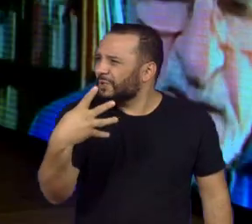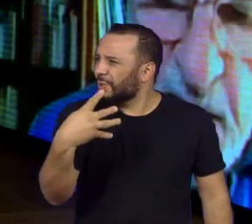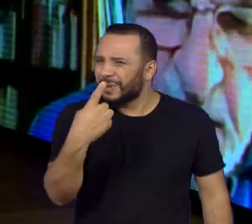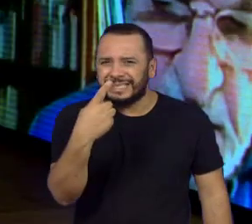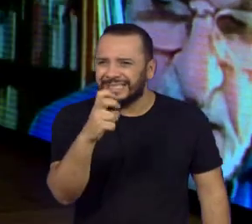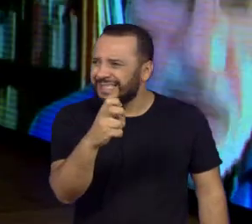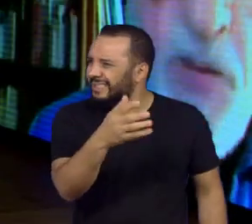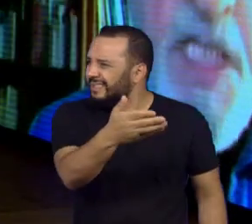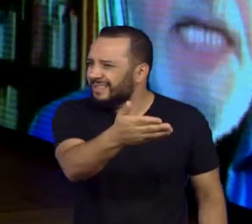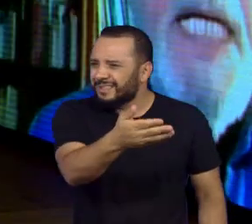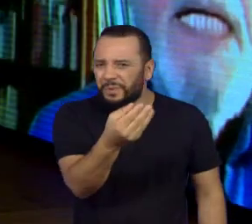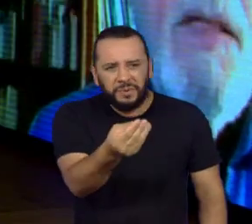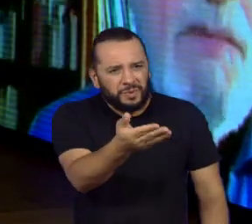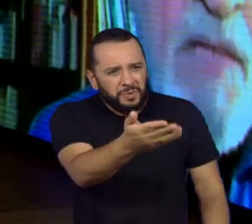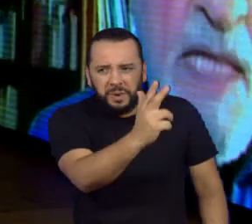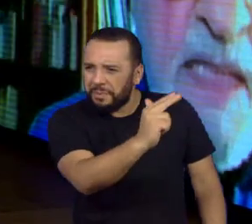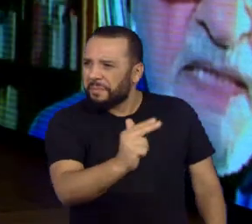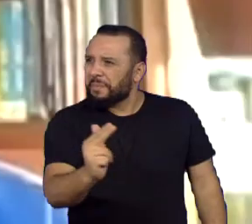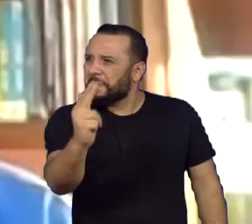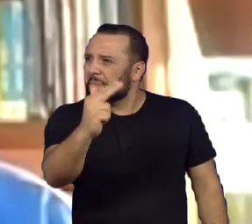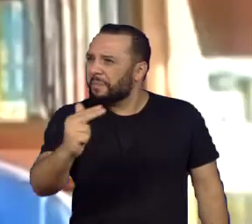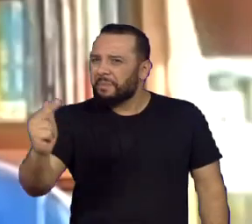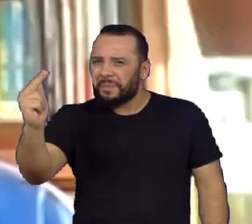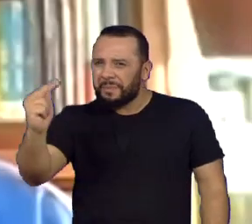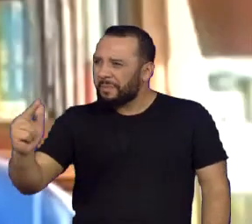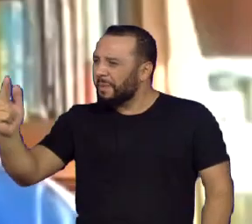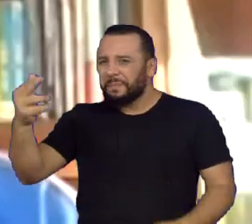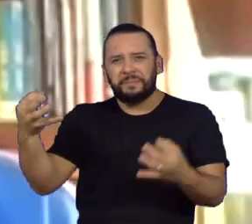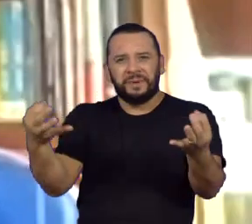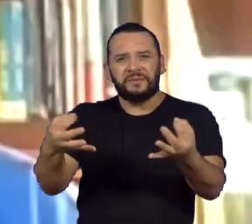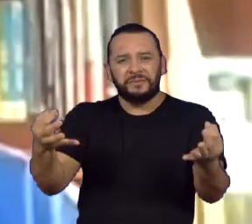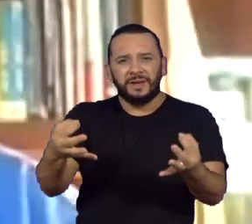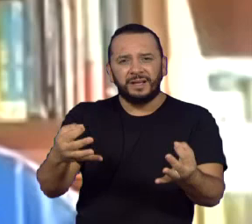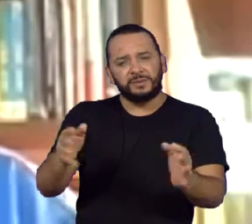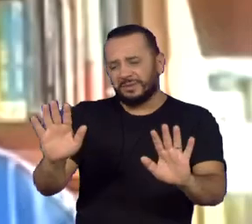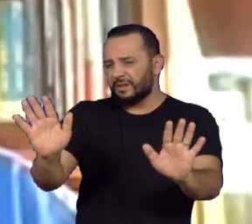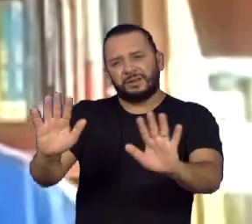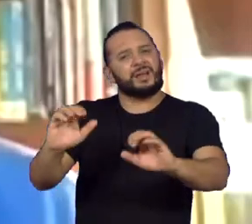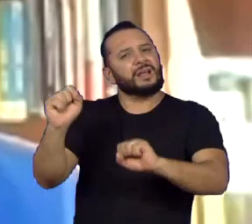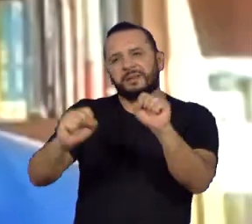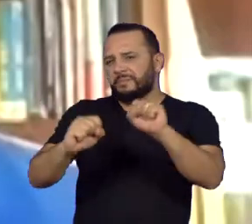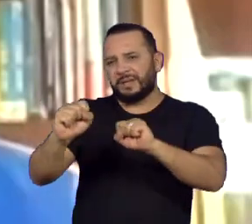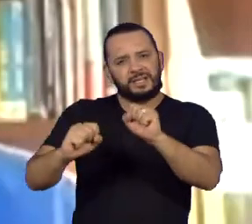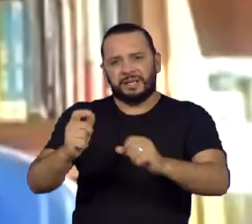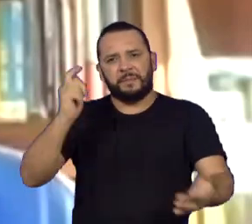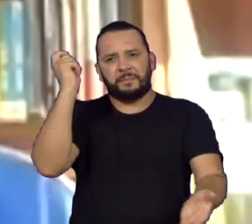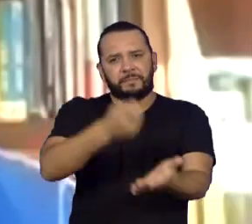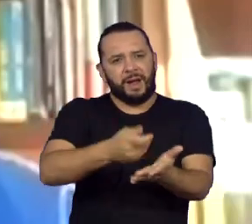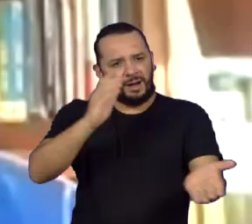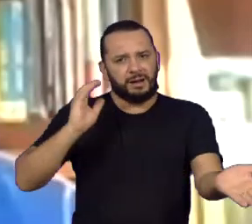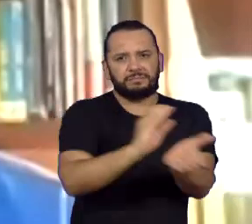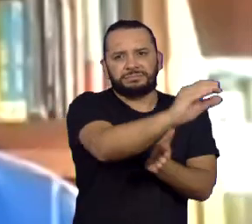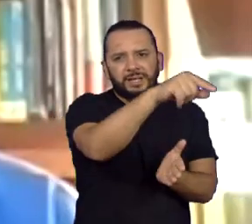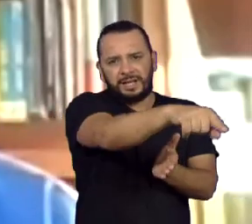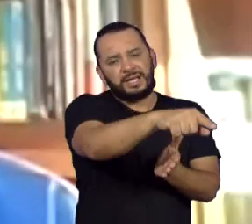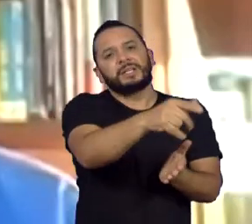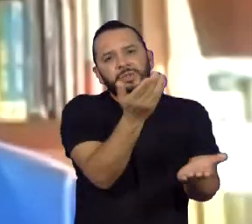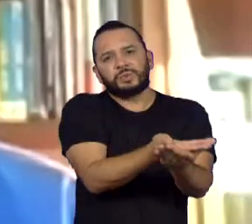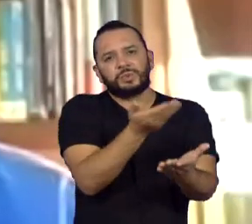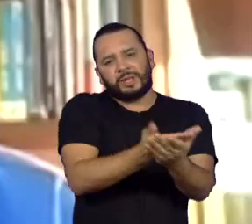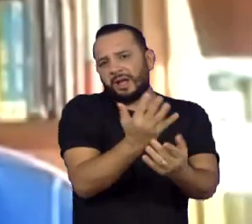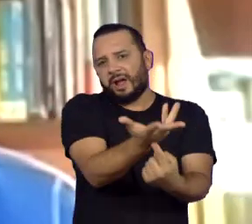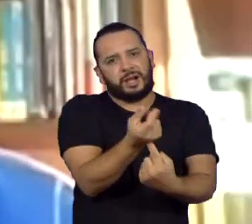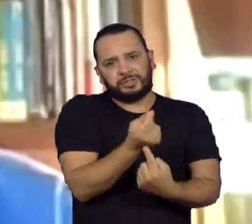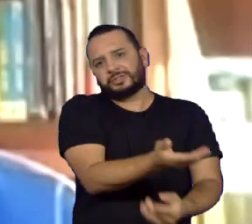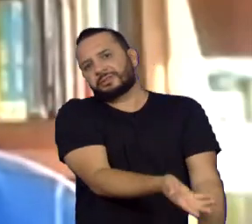impressionados e sugeriram à direção da empresa que me indenizassem para que eu fosse estudar arte.